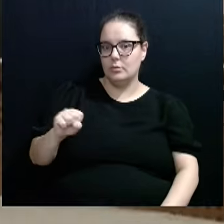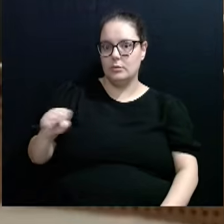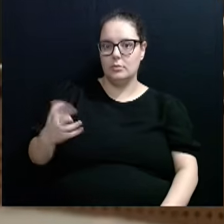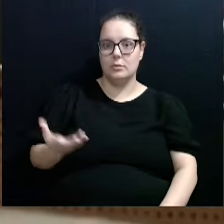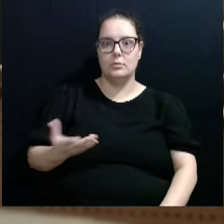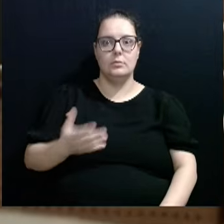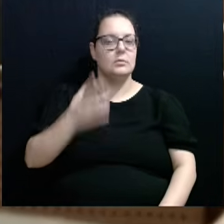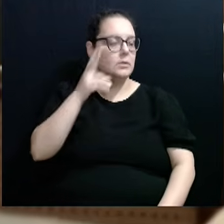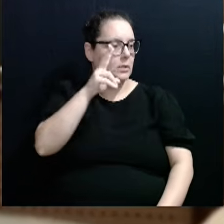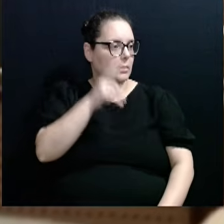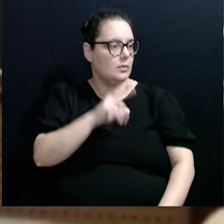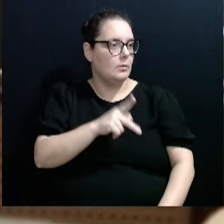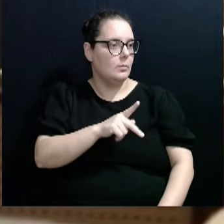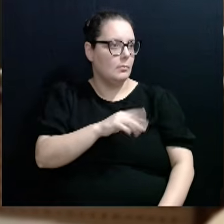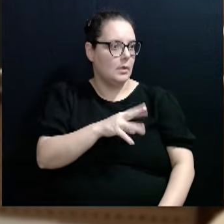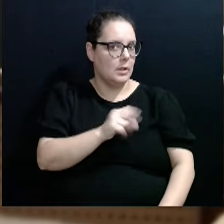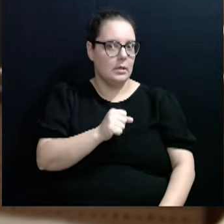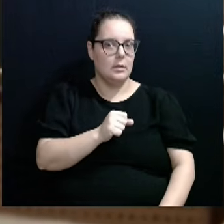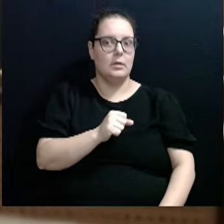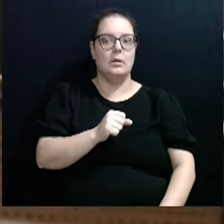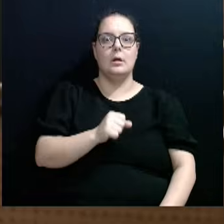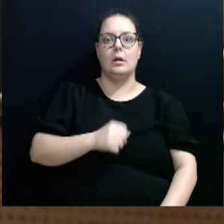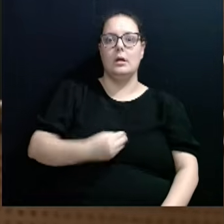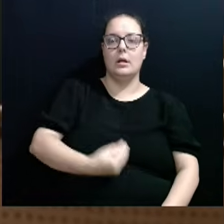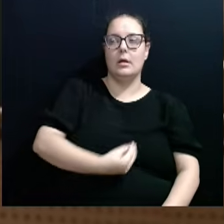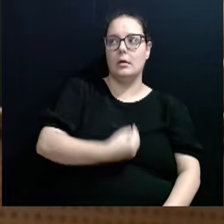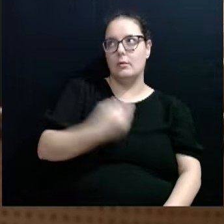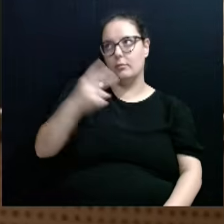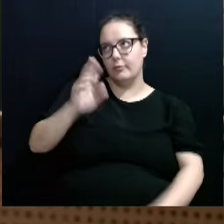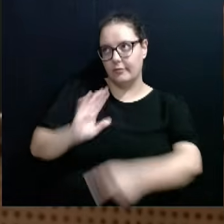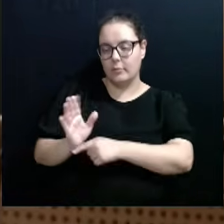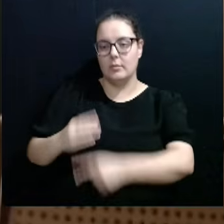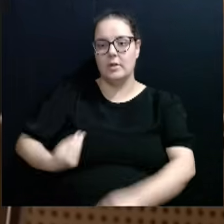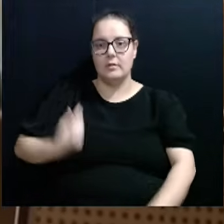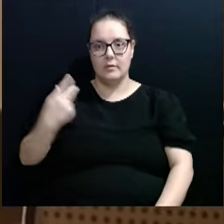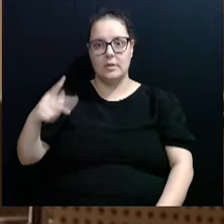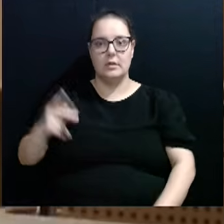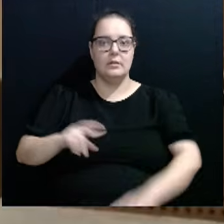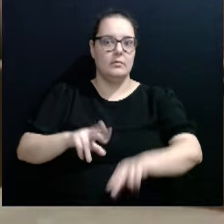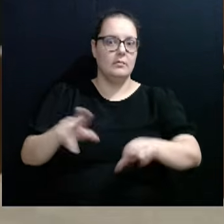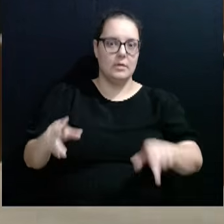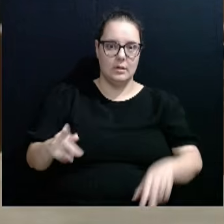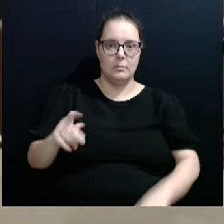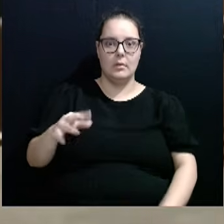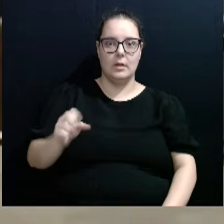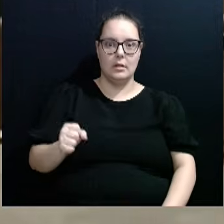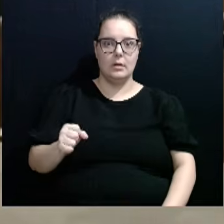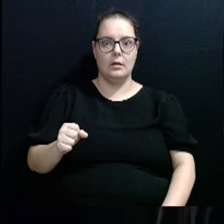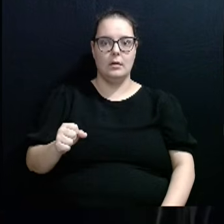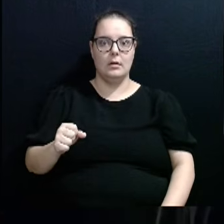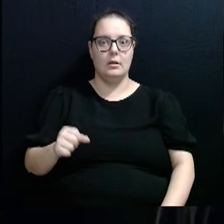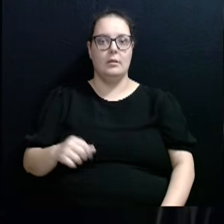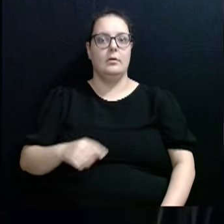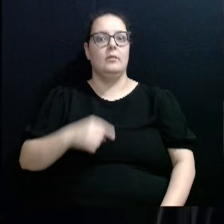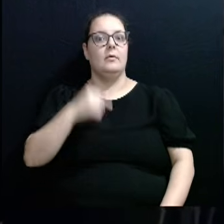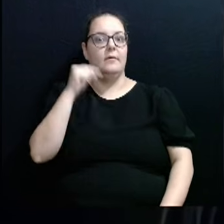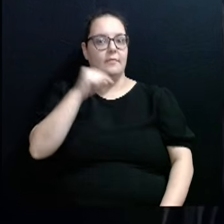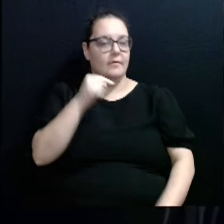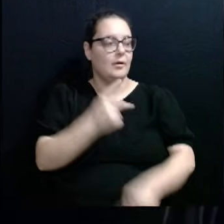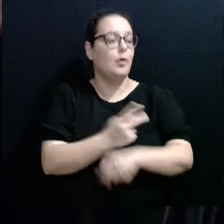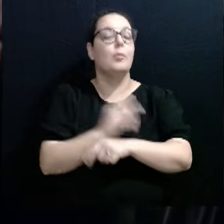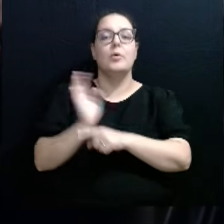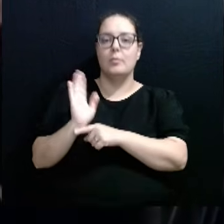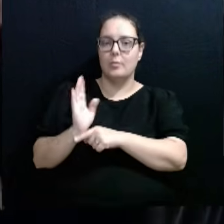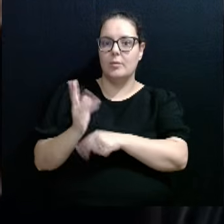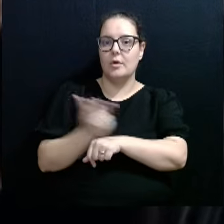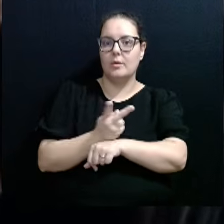é o filme da vida dele. Tá, Tem várias peças. tá. Cita TV, uma que a gente vai procurar lá no filme. tá, pode procurar no filme. Do